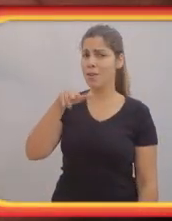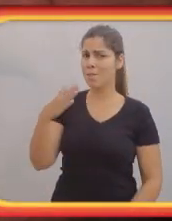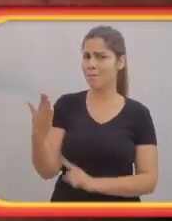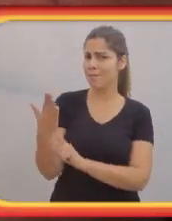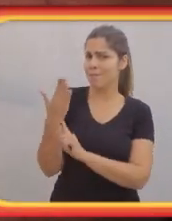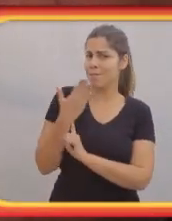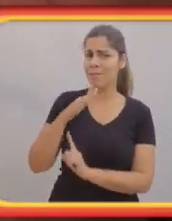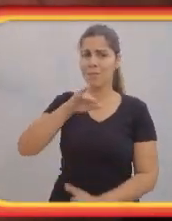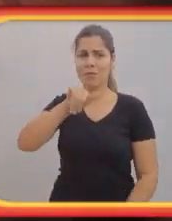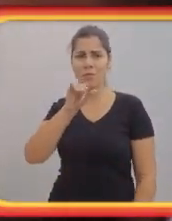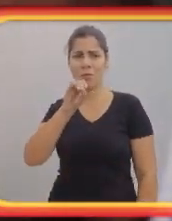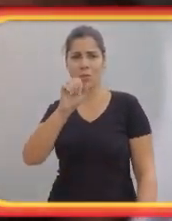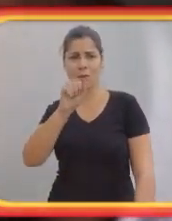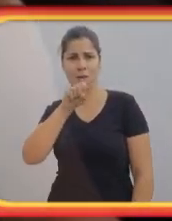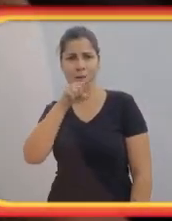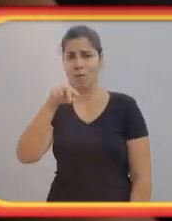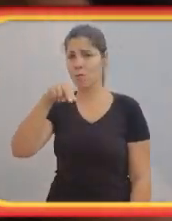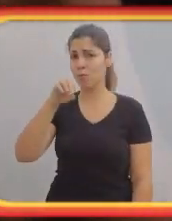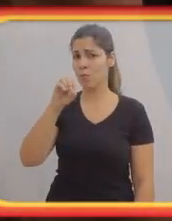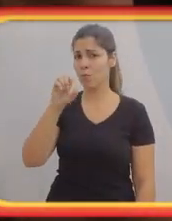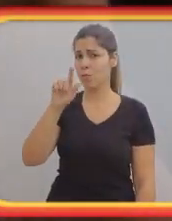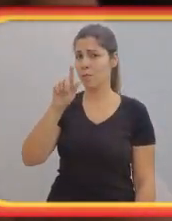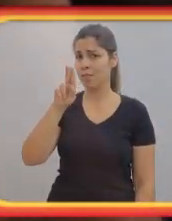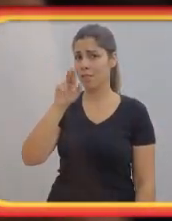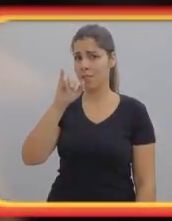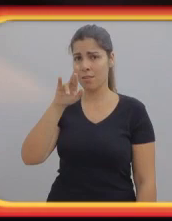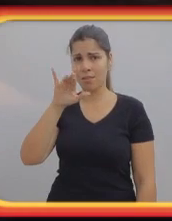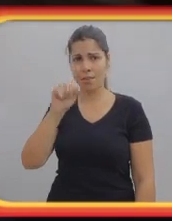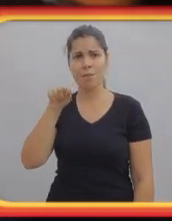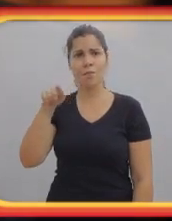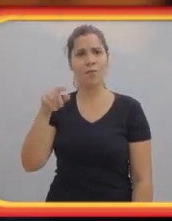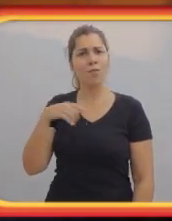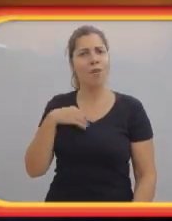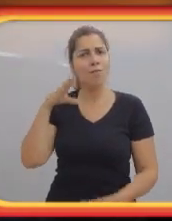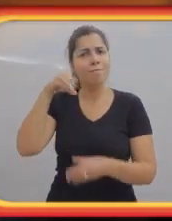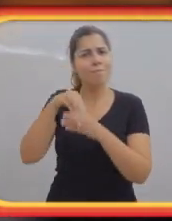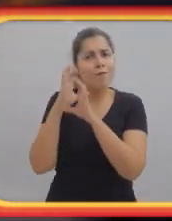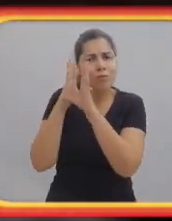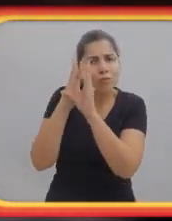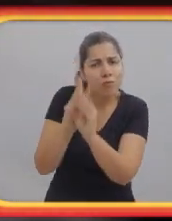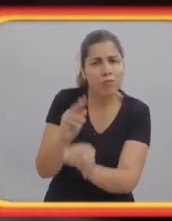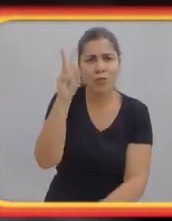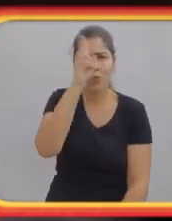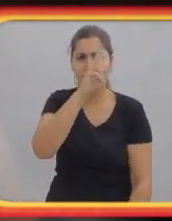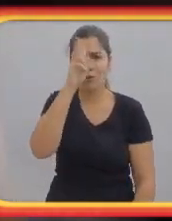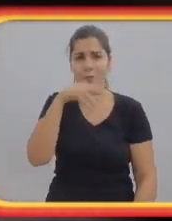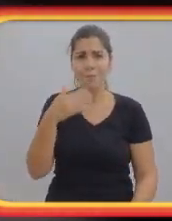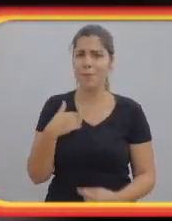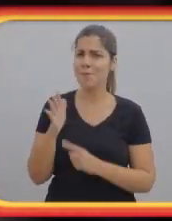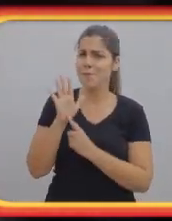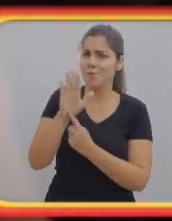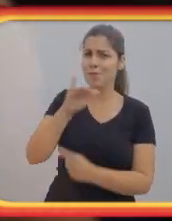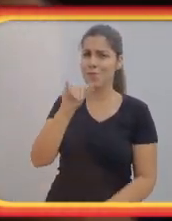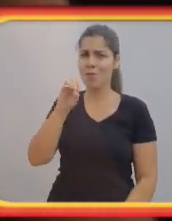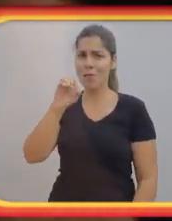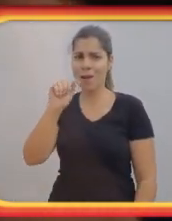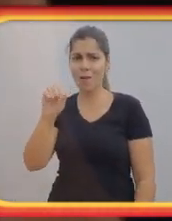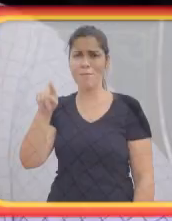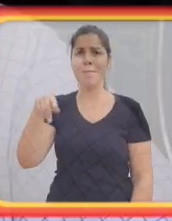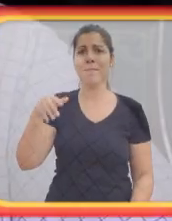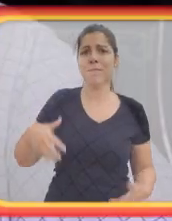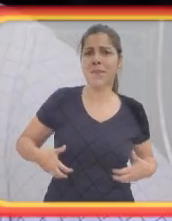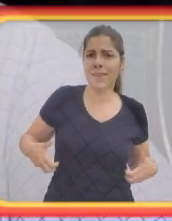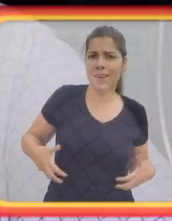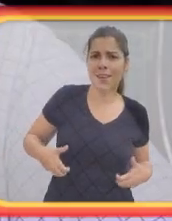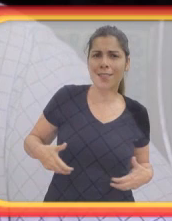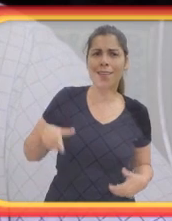Posteriormente, meu irmão me apresentou o João Nogueira. Isso eu estou resumindo a história, né? Me apresentou o João Nogueira em Paquetá e